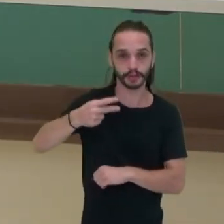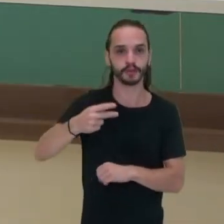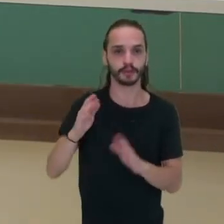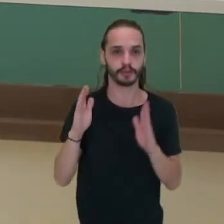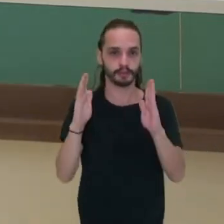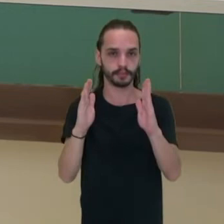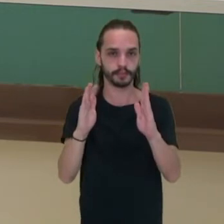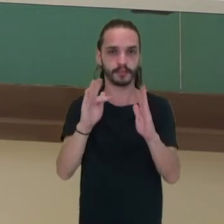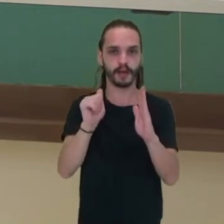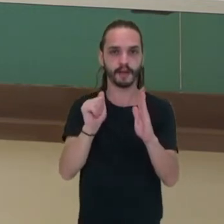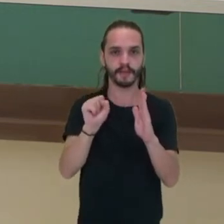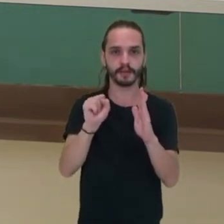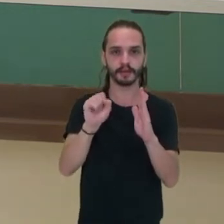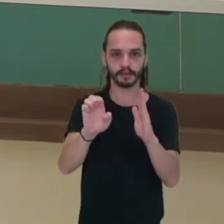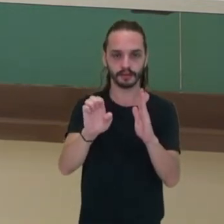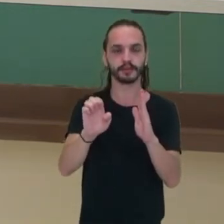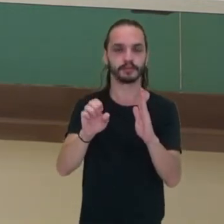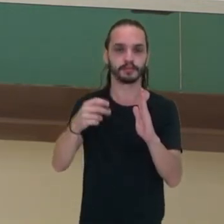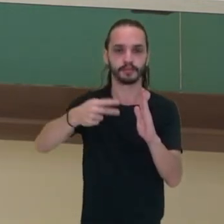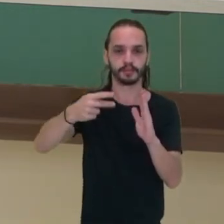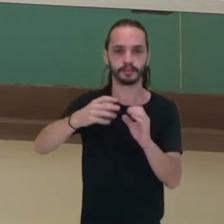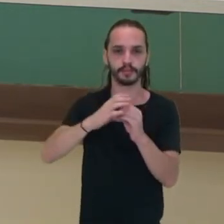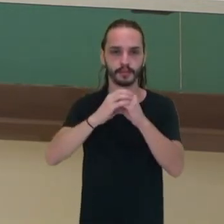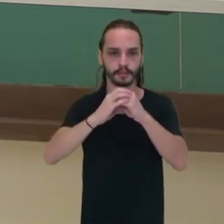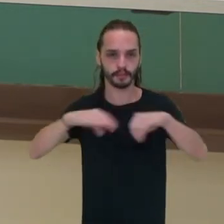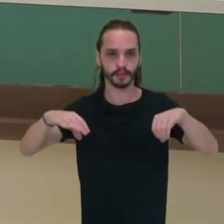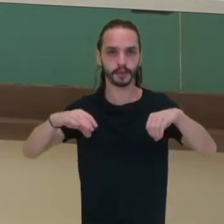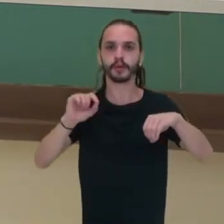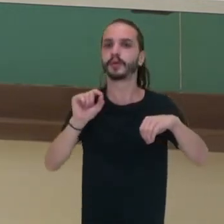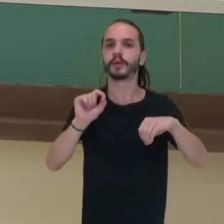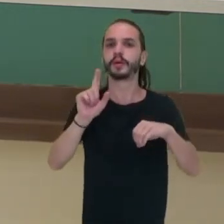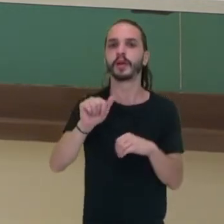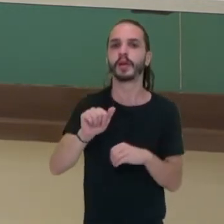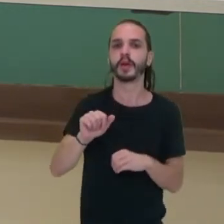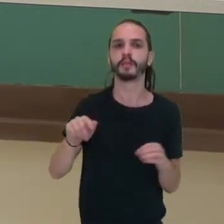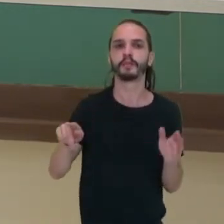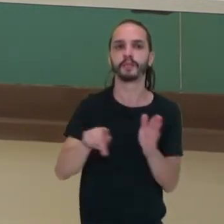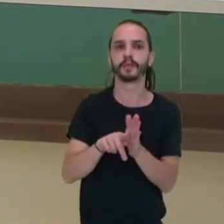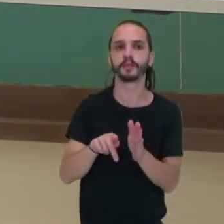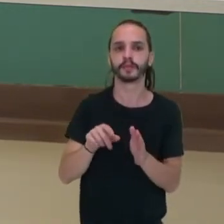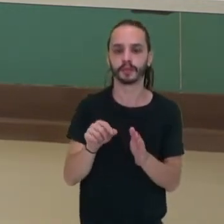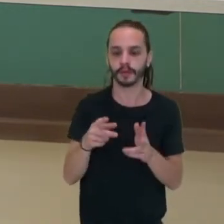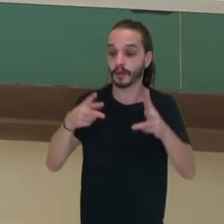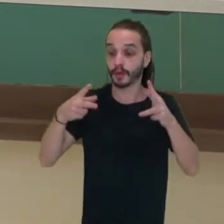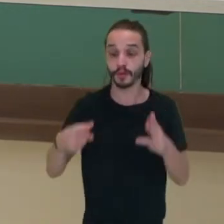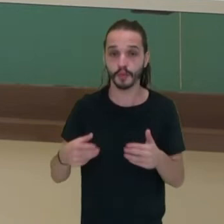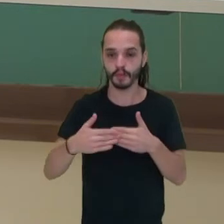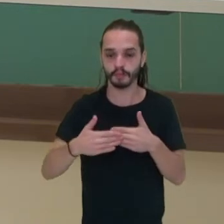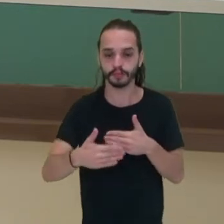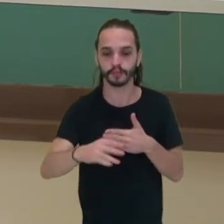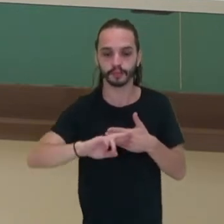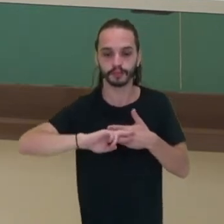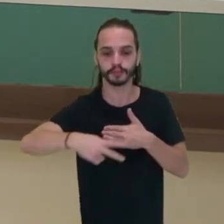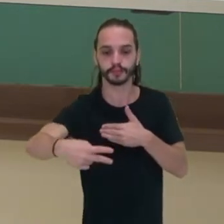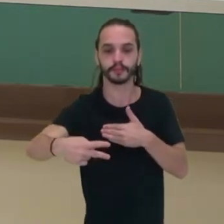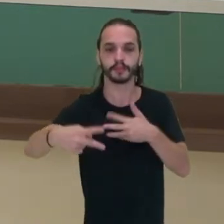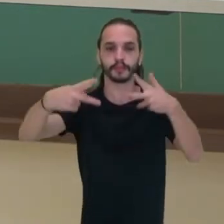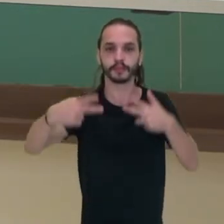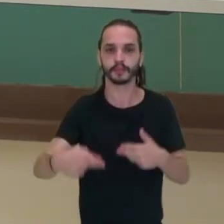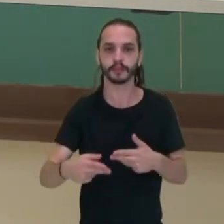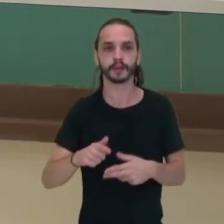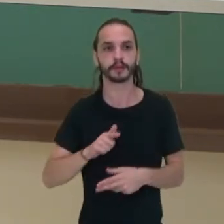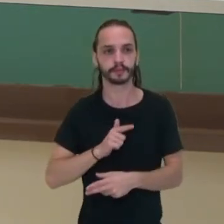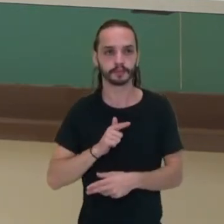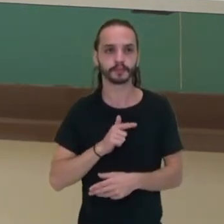é considerada uma fase, uma etapa chamada equacional. Tá? Então a gente também divide a meiose